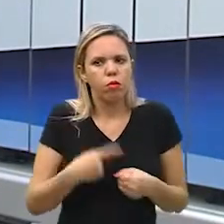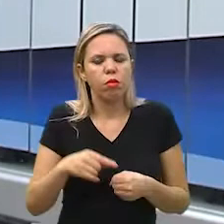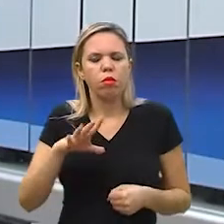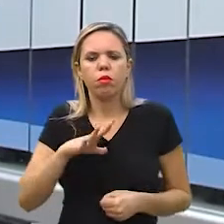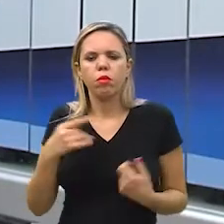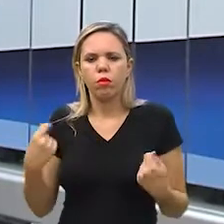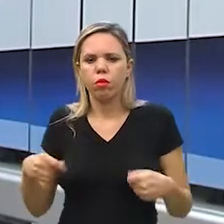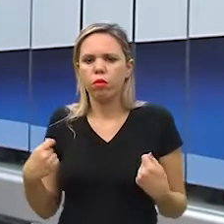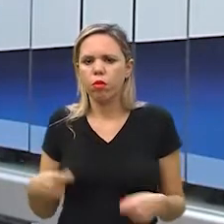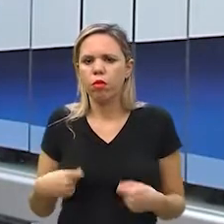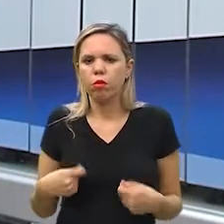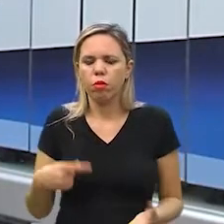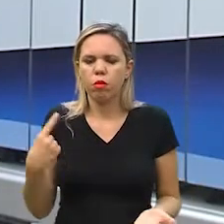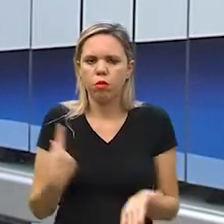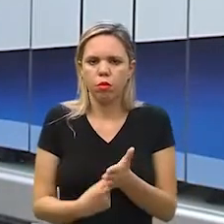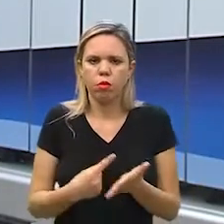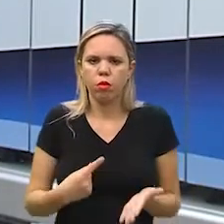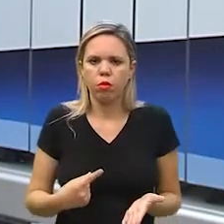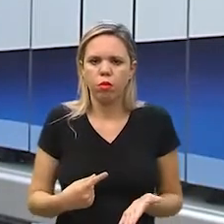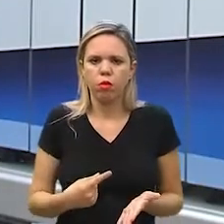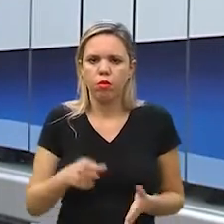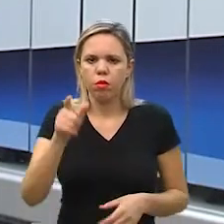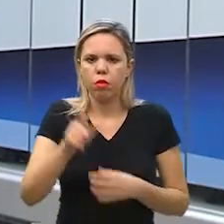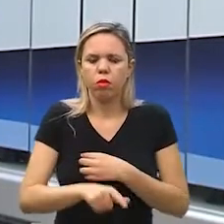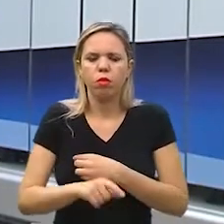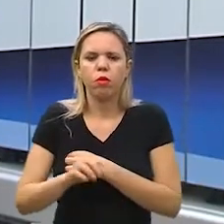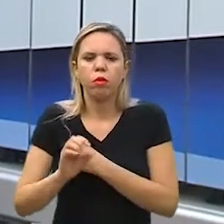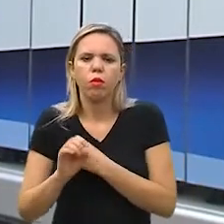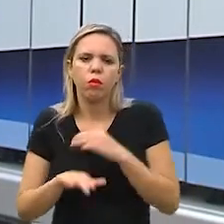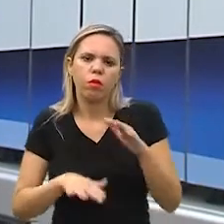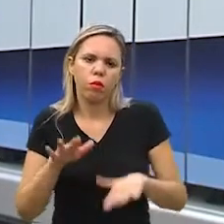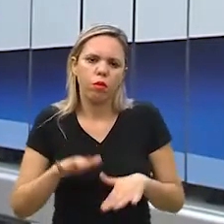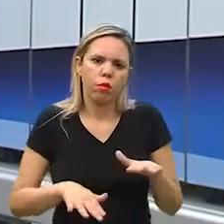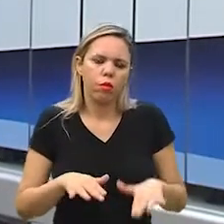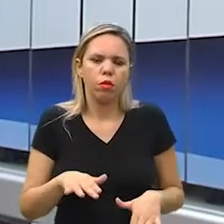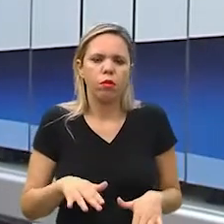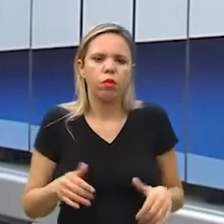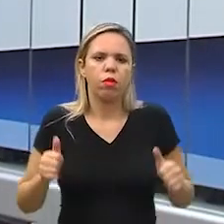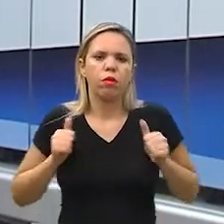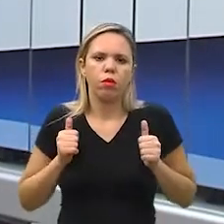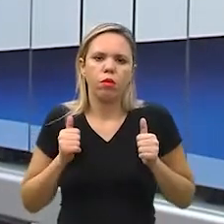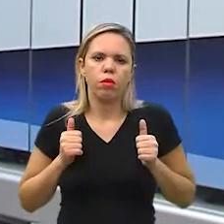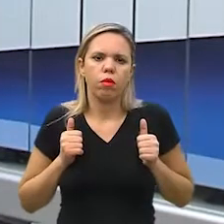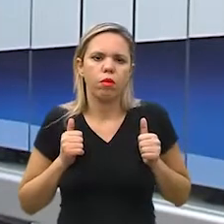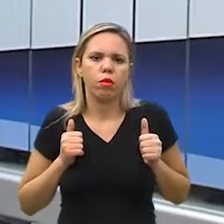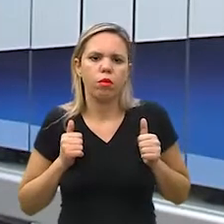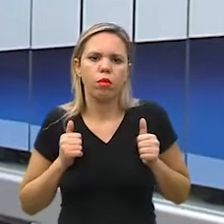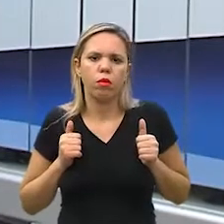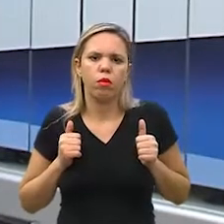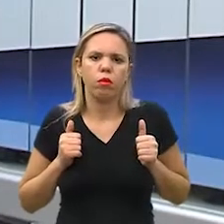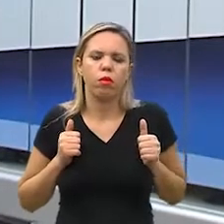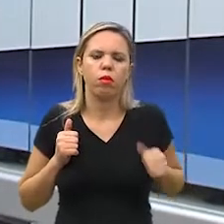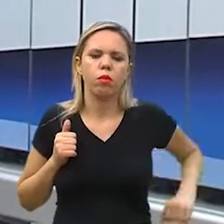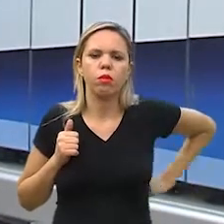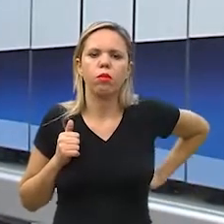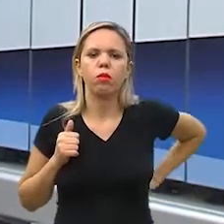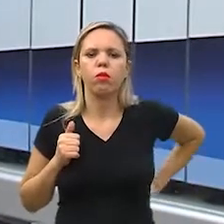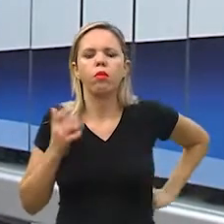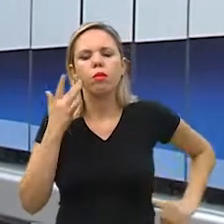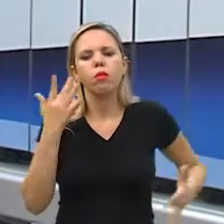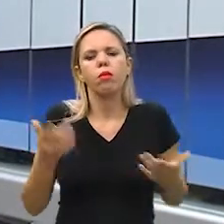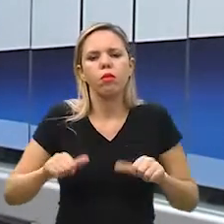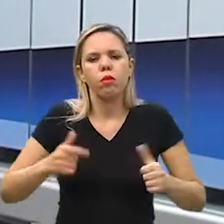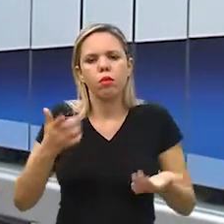município precisa contar com esse munícipe, mas que muitas vezes ele está desempregado. Quando coloca isso na balança,